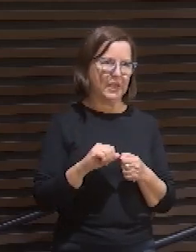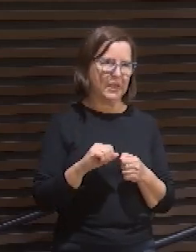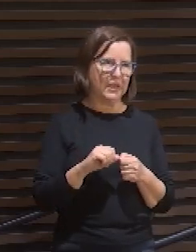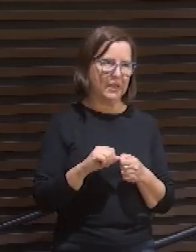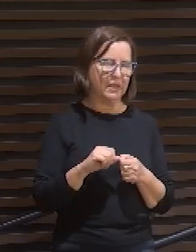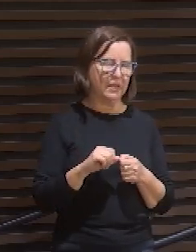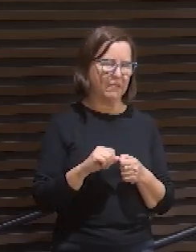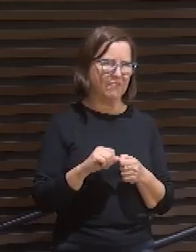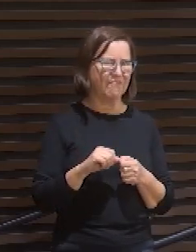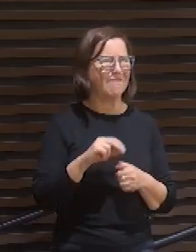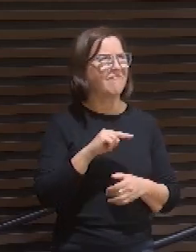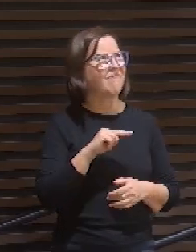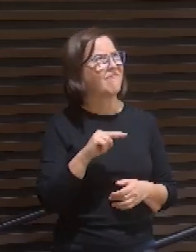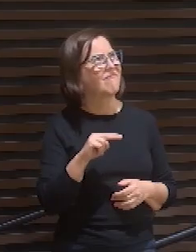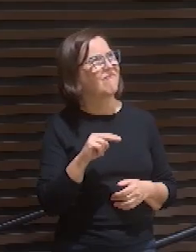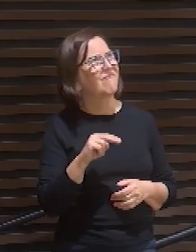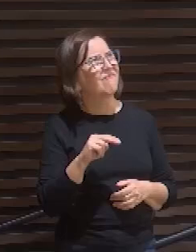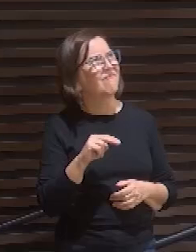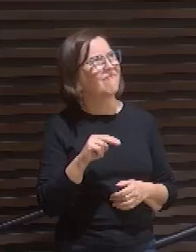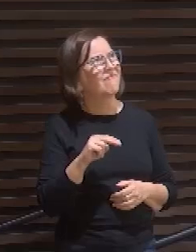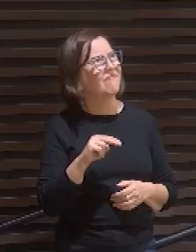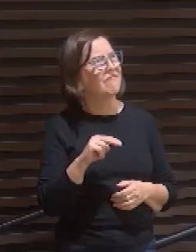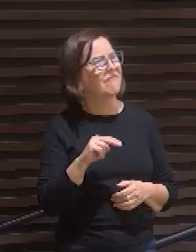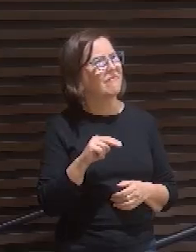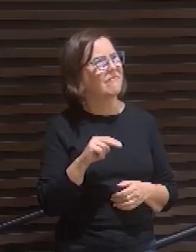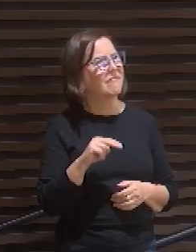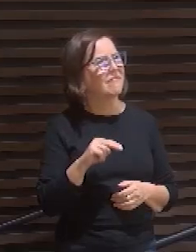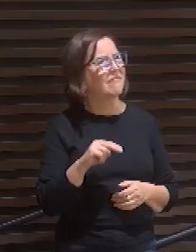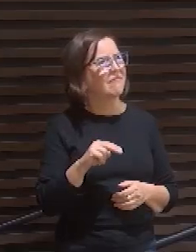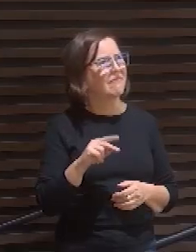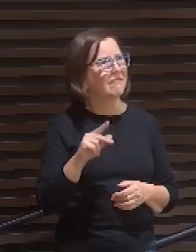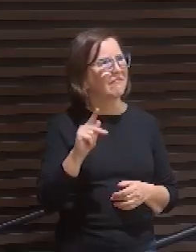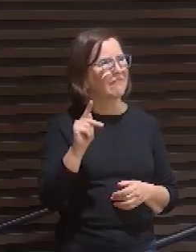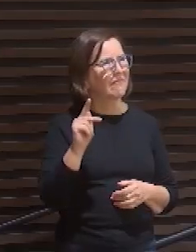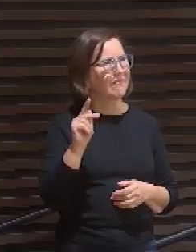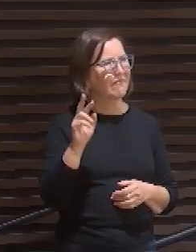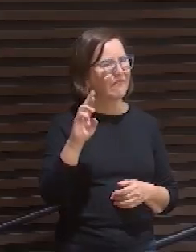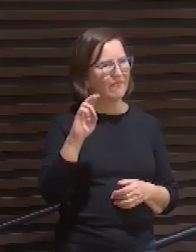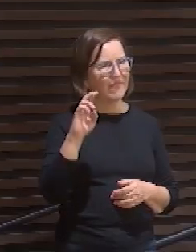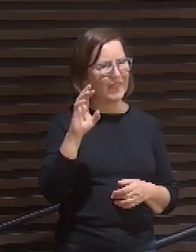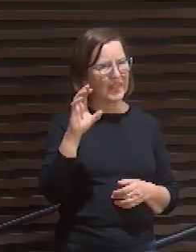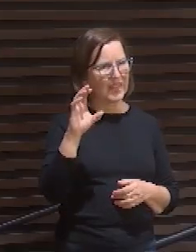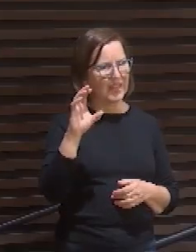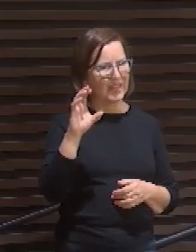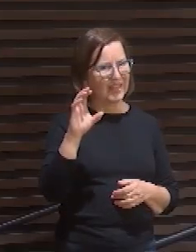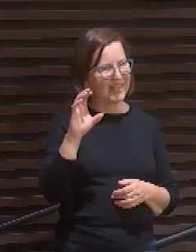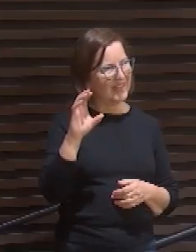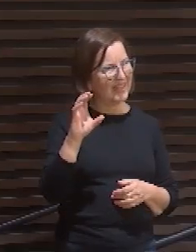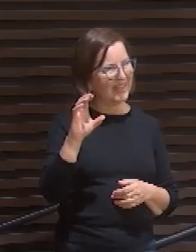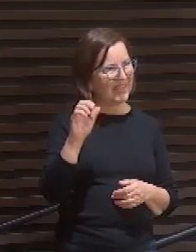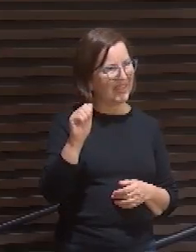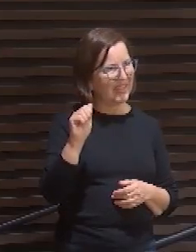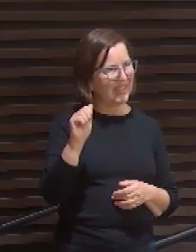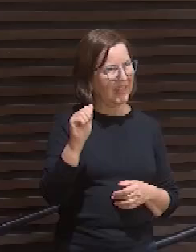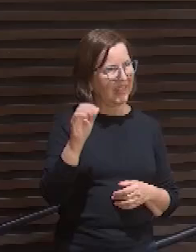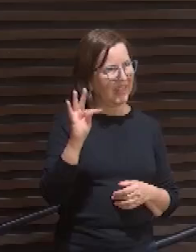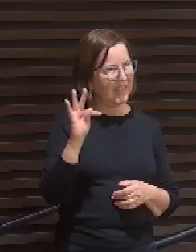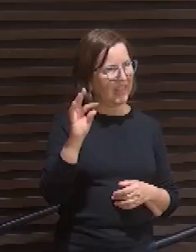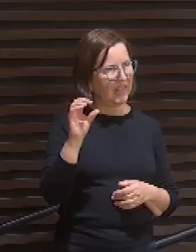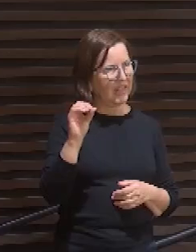como é que se chama isso, um precatória, é precatória? É, Mário?